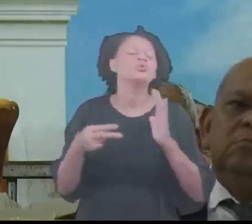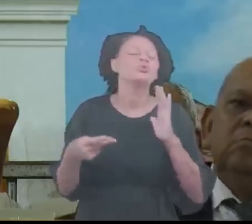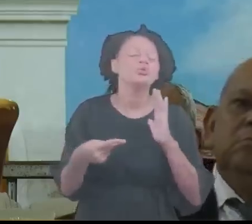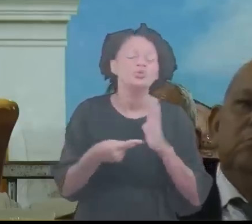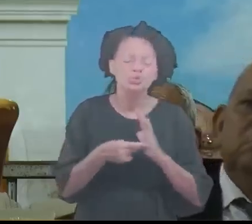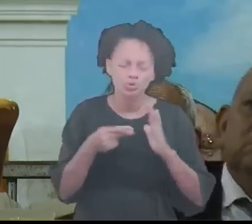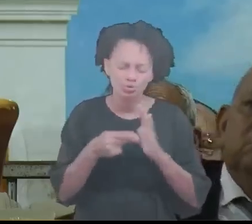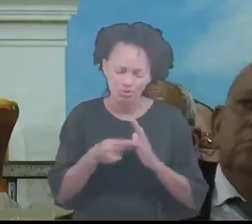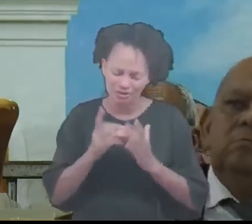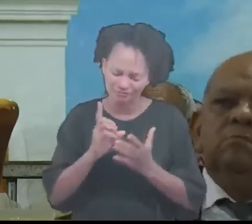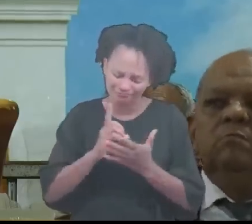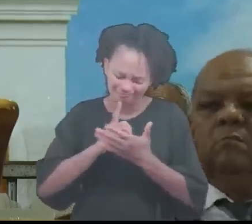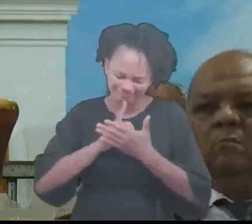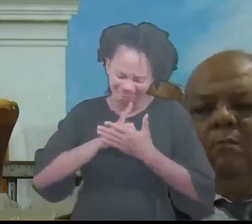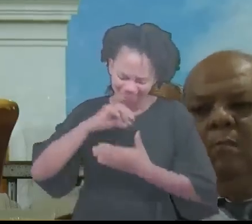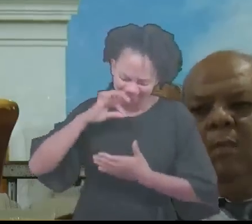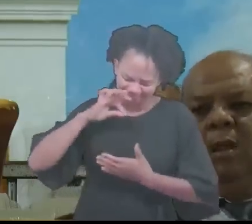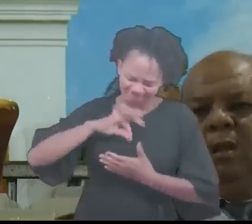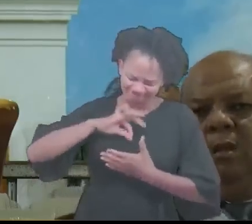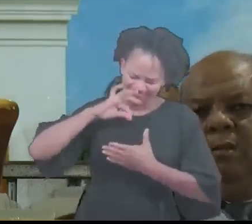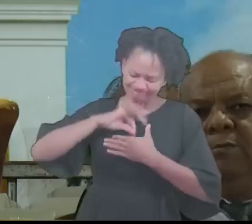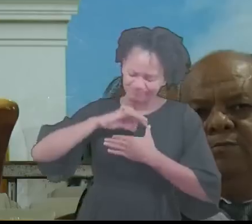mirra.